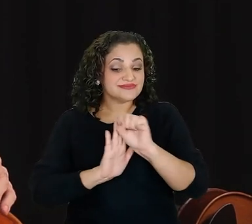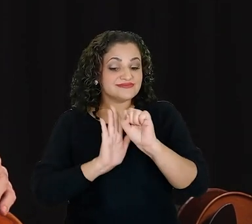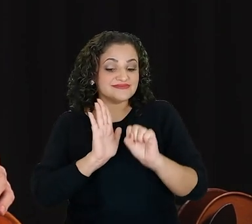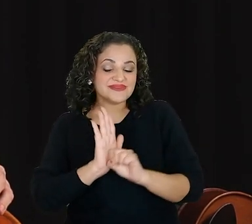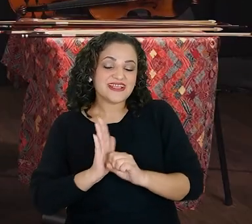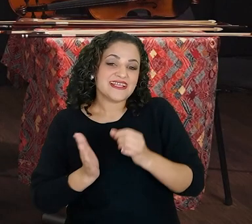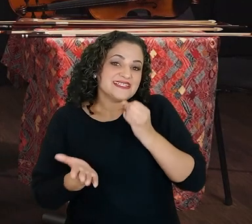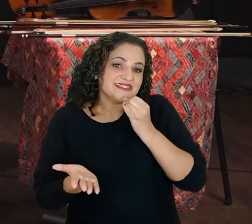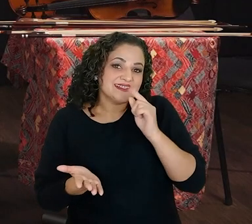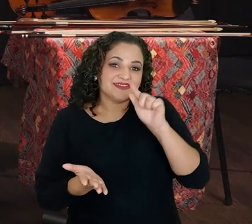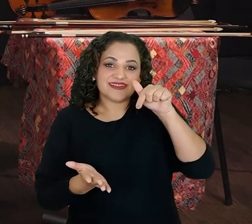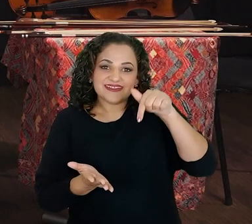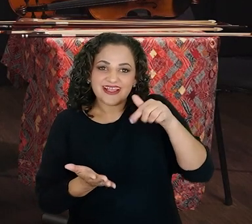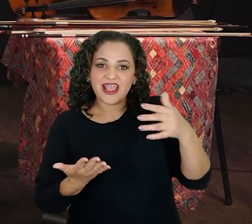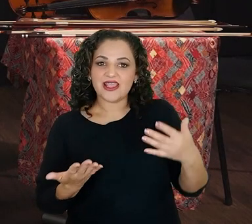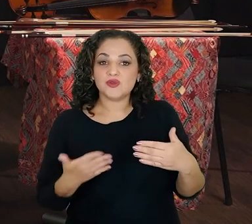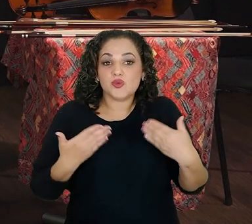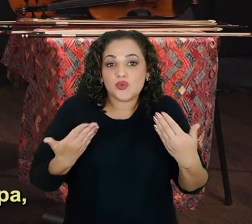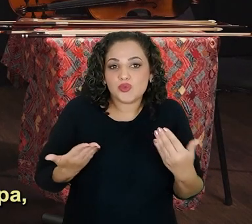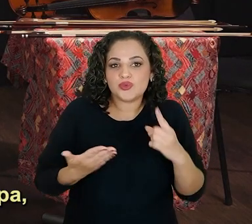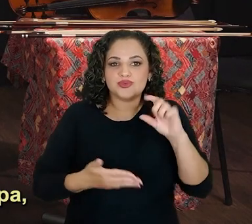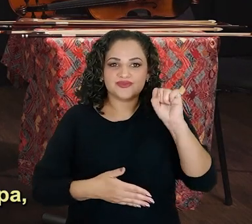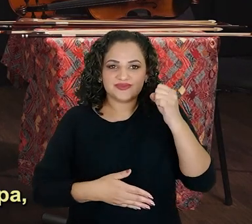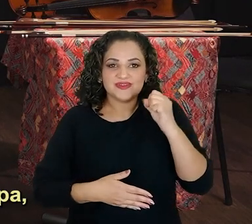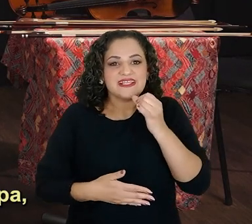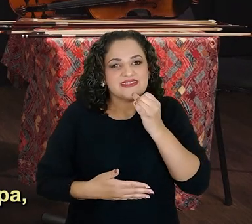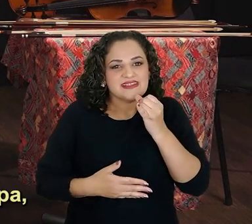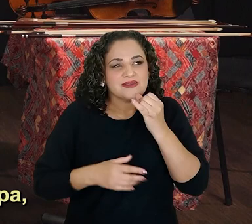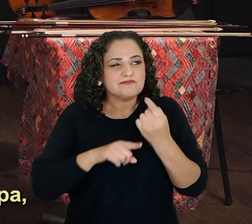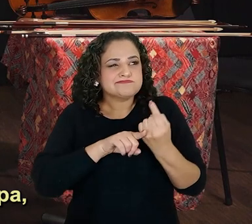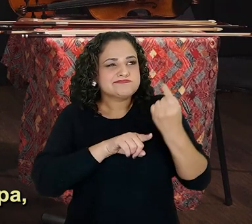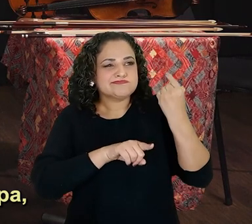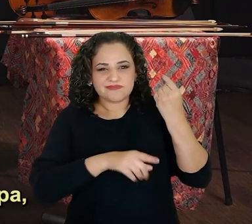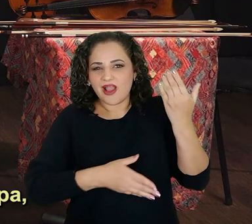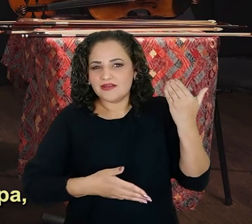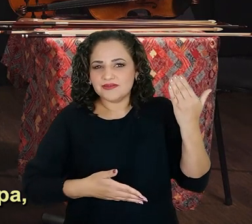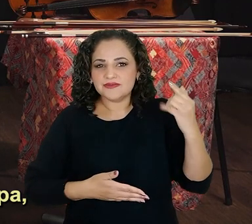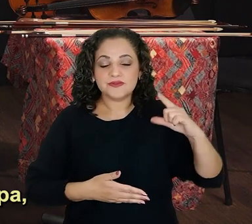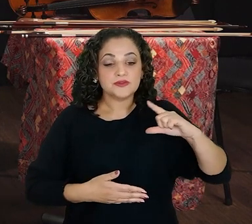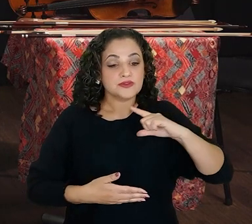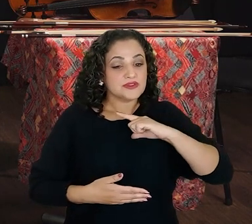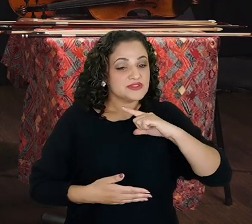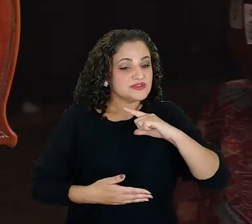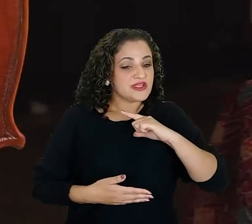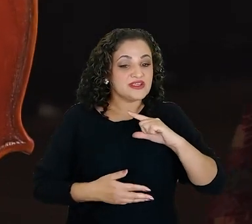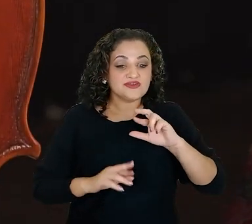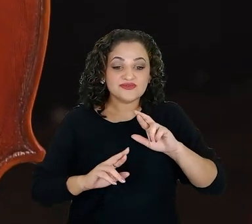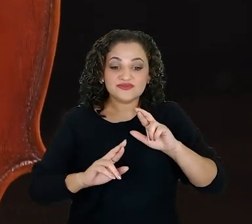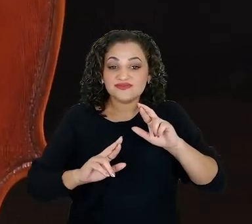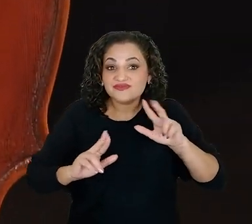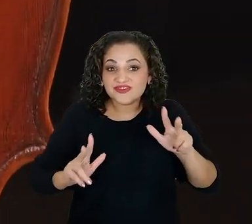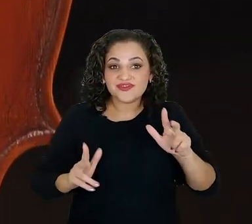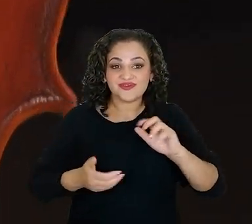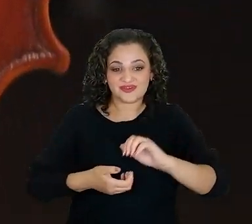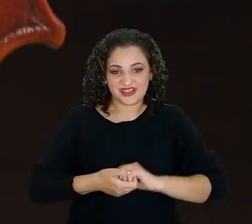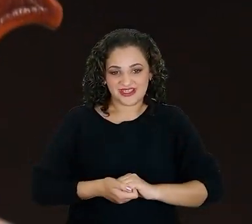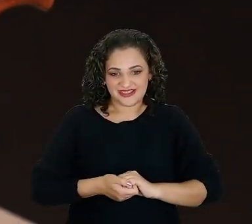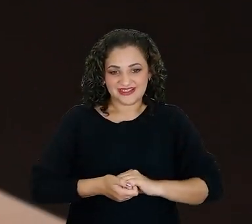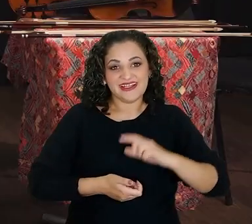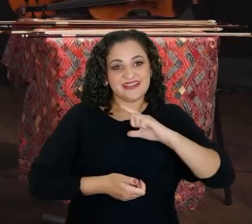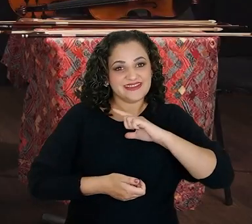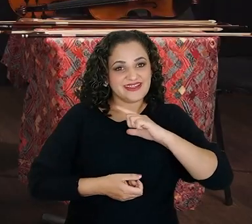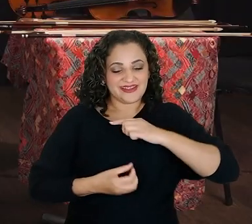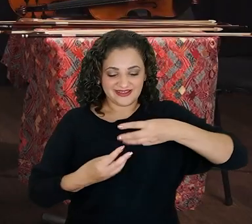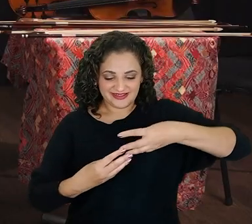17 por exemplo antigamente eles ele tinha cordas de tripa a construção dele era